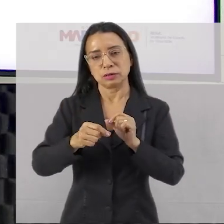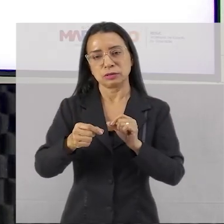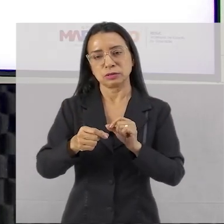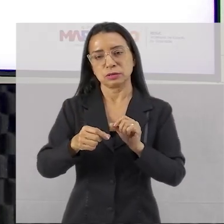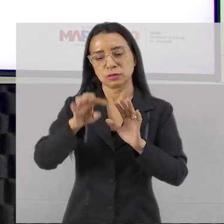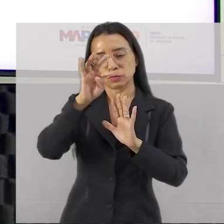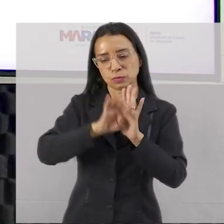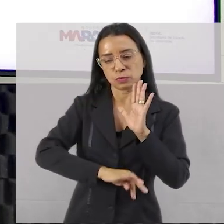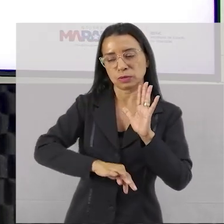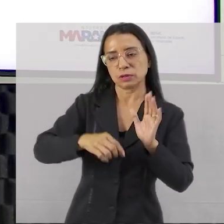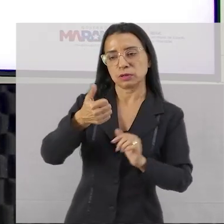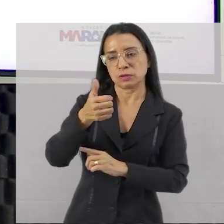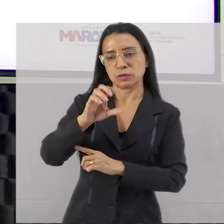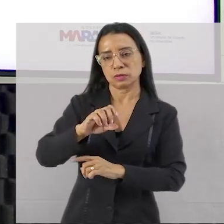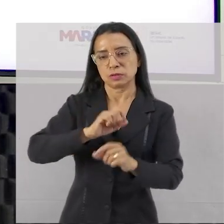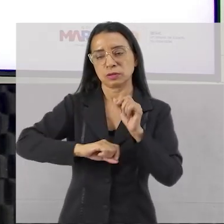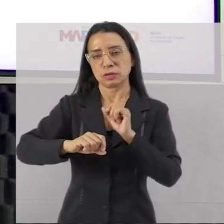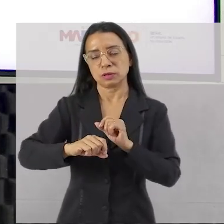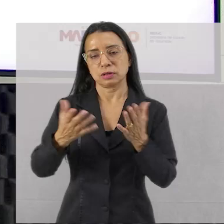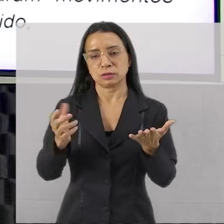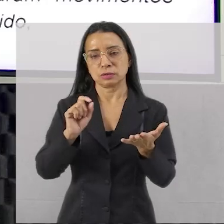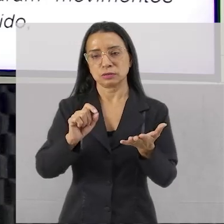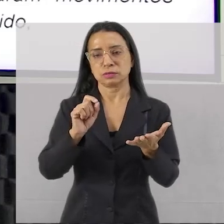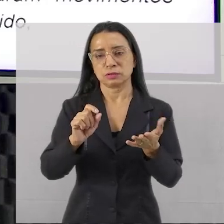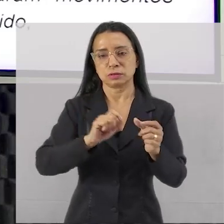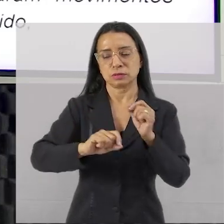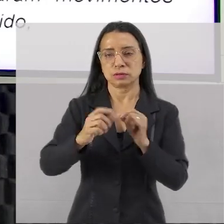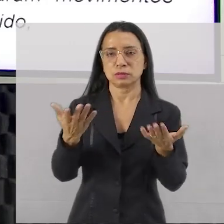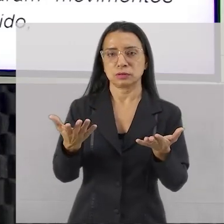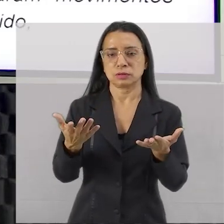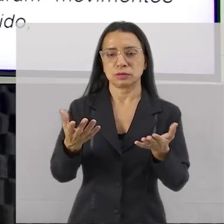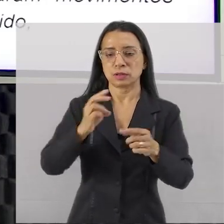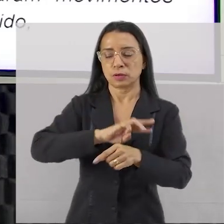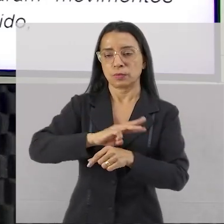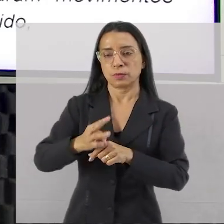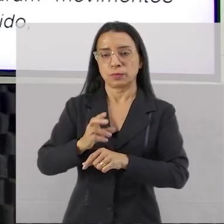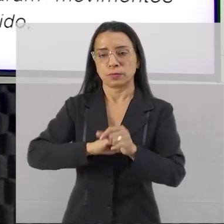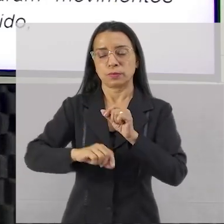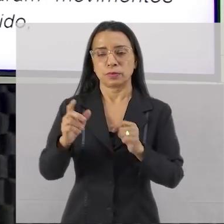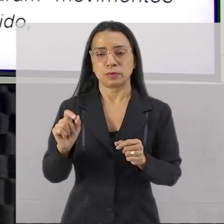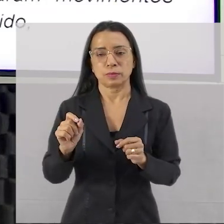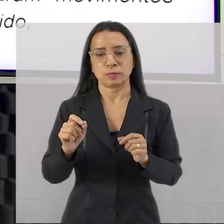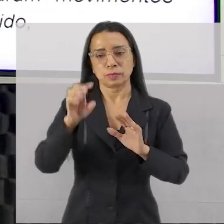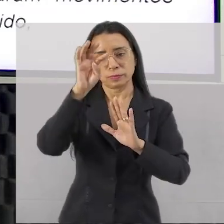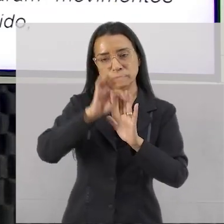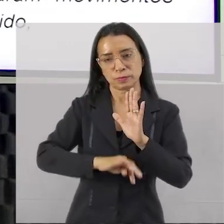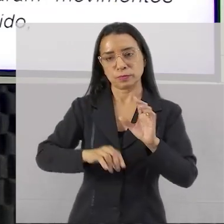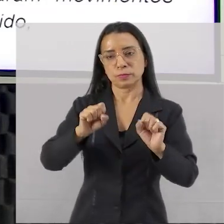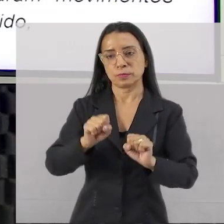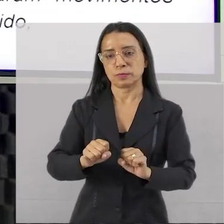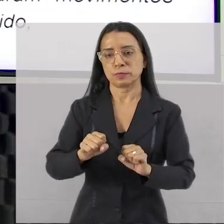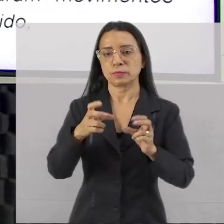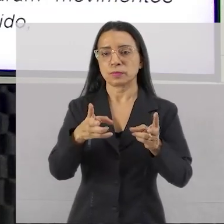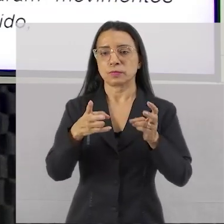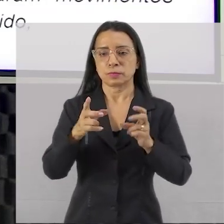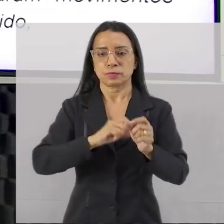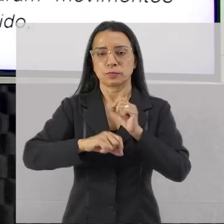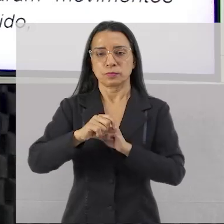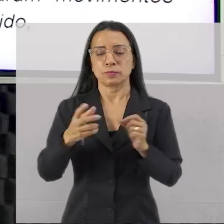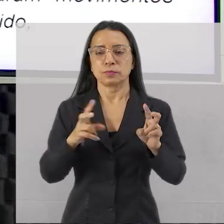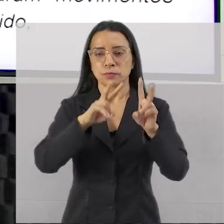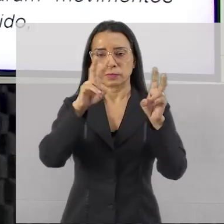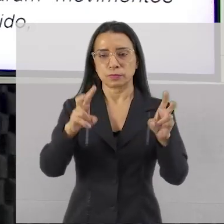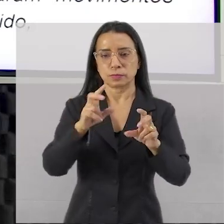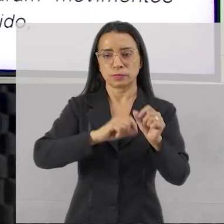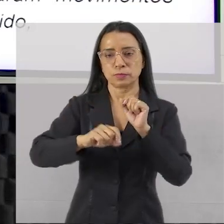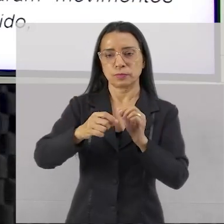da UEMA, tá? Texto esse que você pode observar que parte do